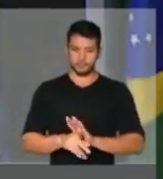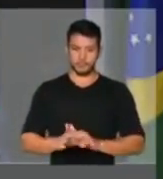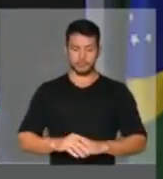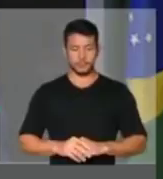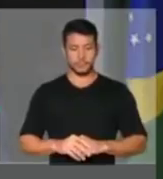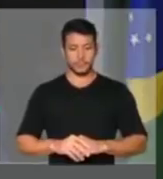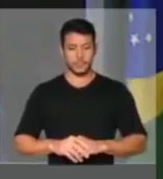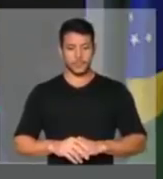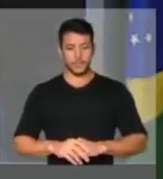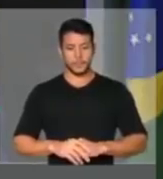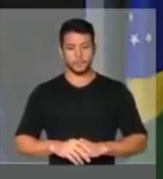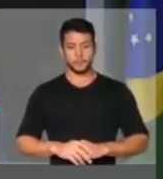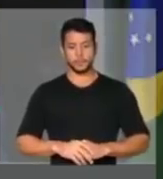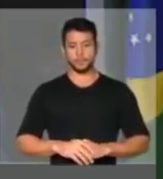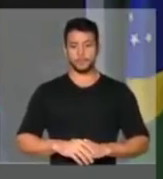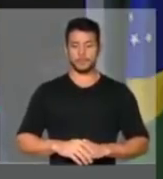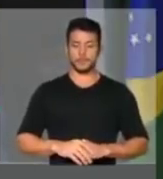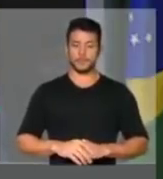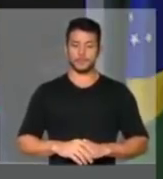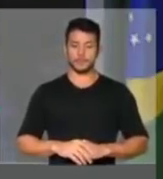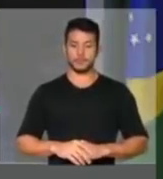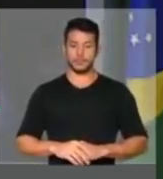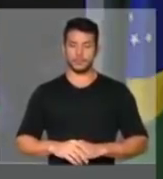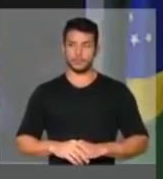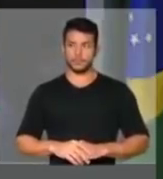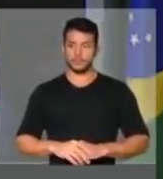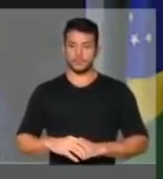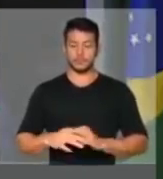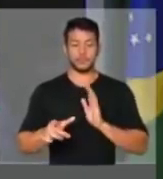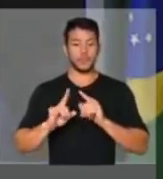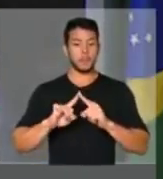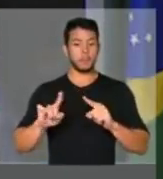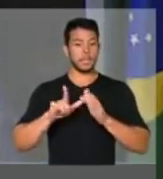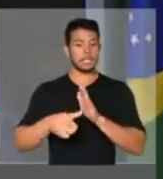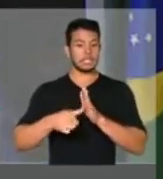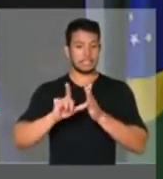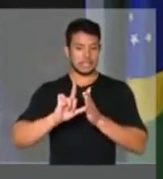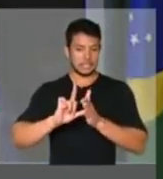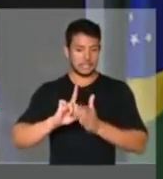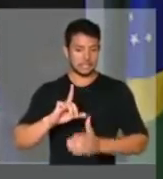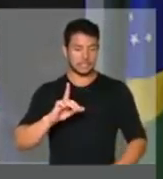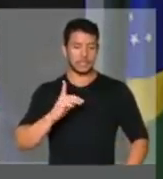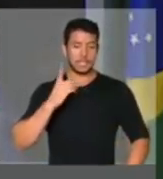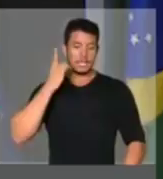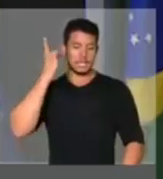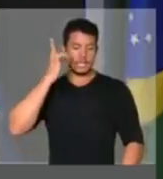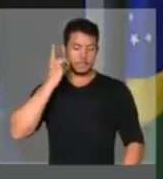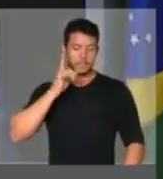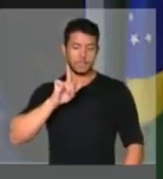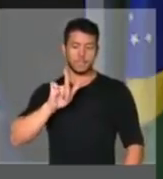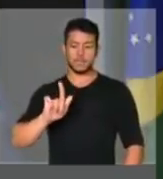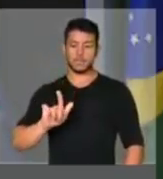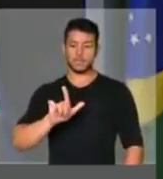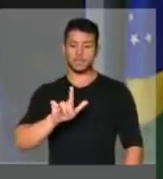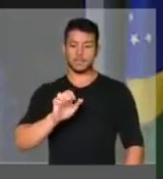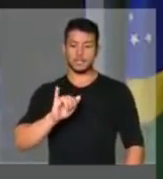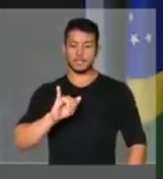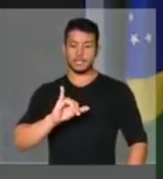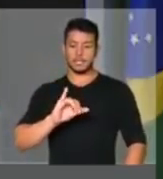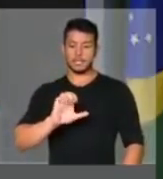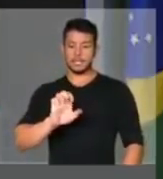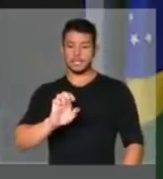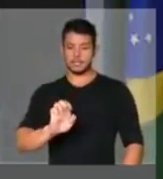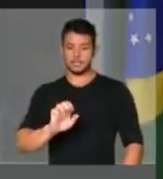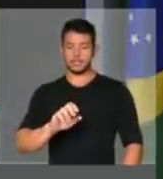afirmei. E posteriormente, aliás, antes disso, a deputada Gleisi Hoffmann já tinha dito que eu